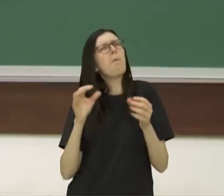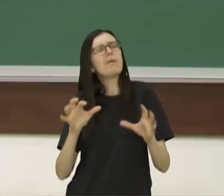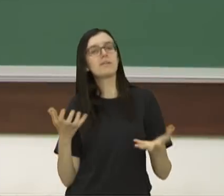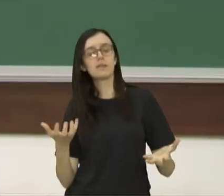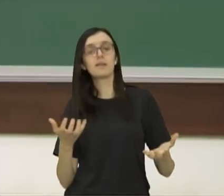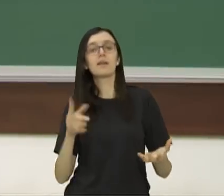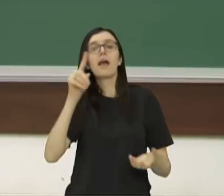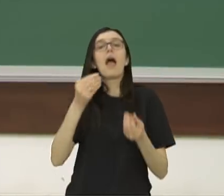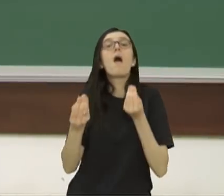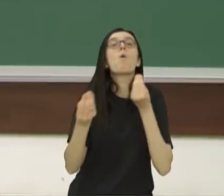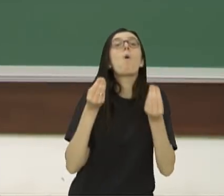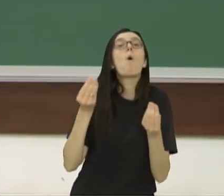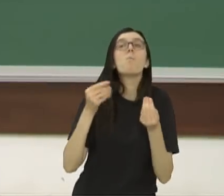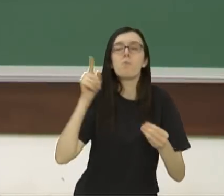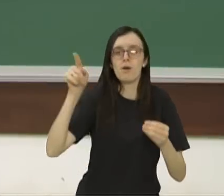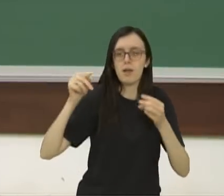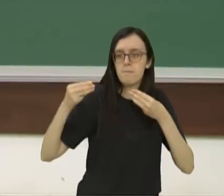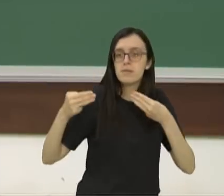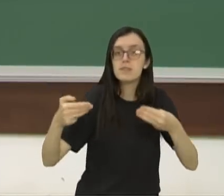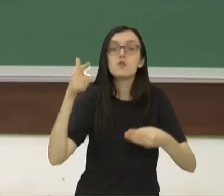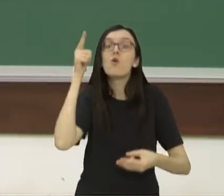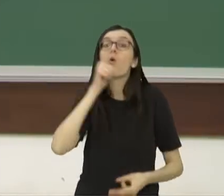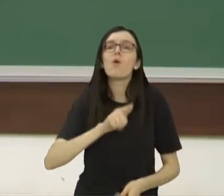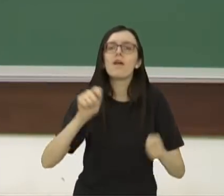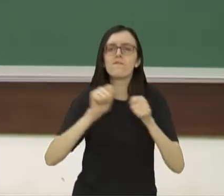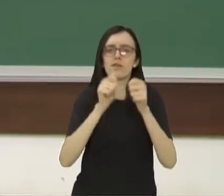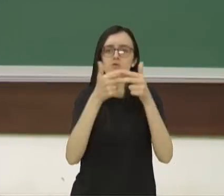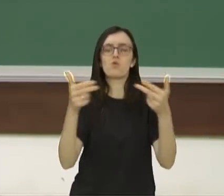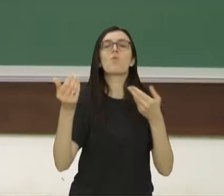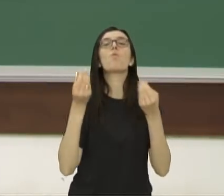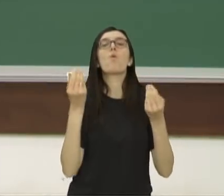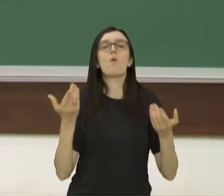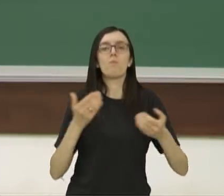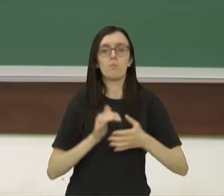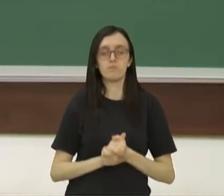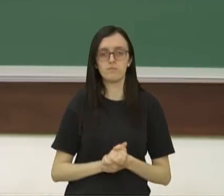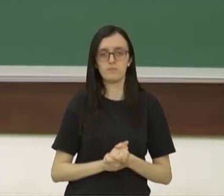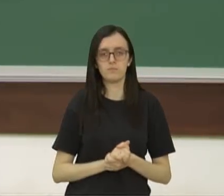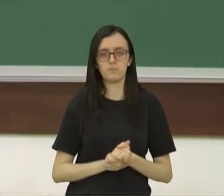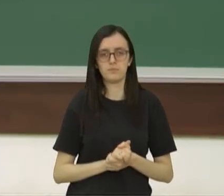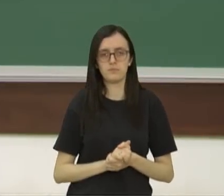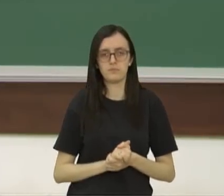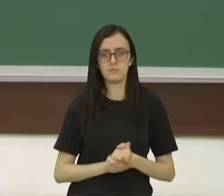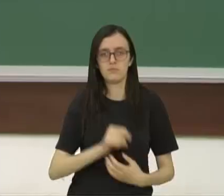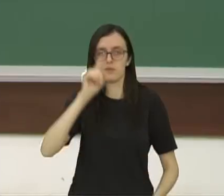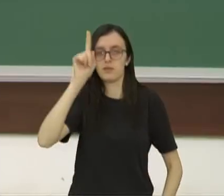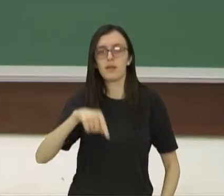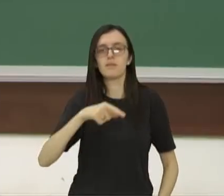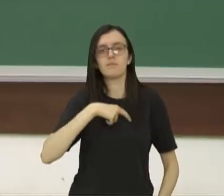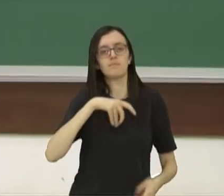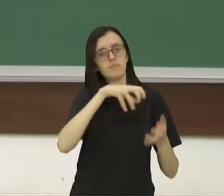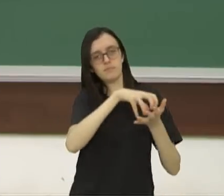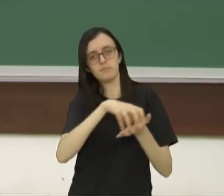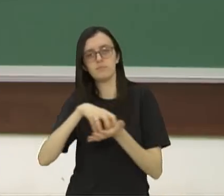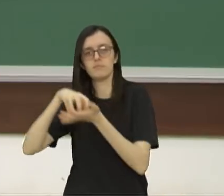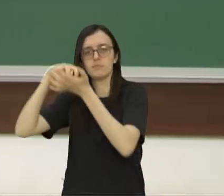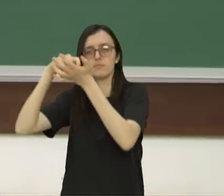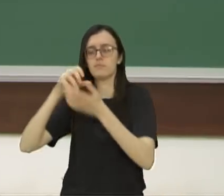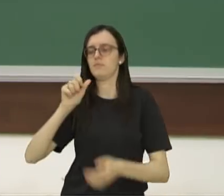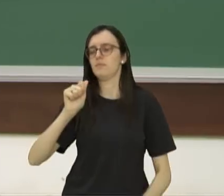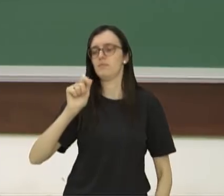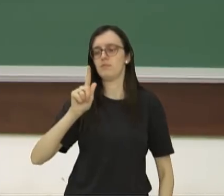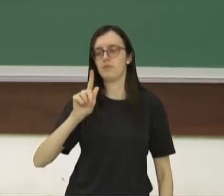que o Ministério faz essas ações, né? Então, ele faz essas ações através das agências